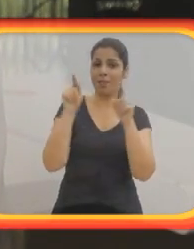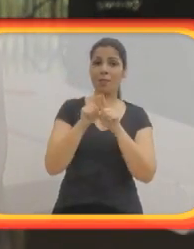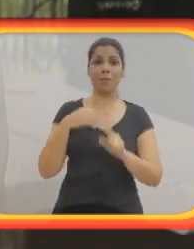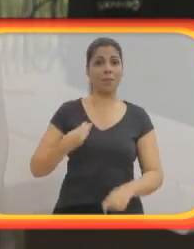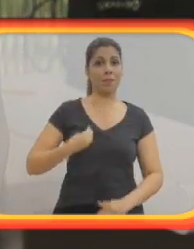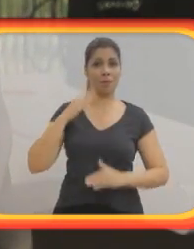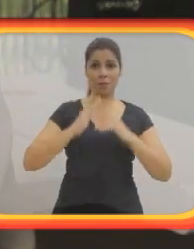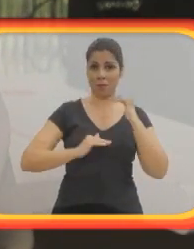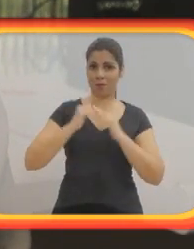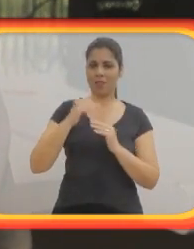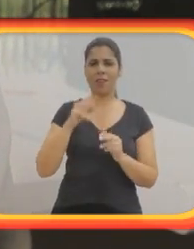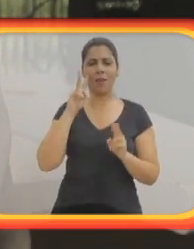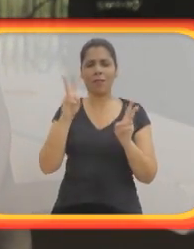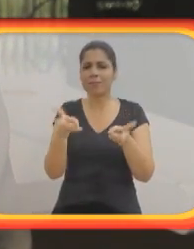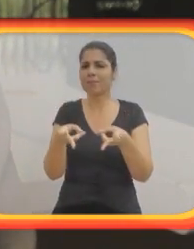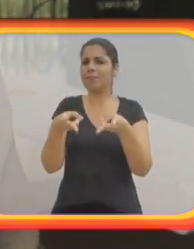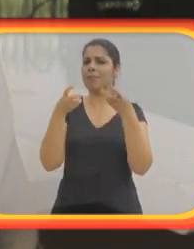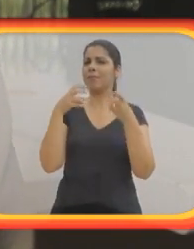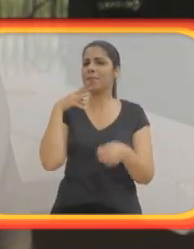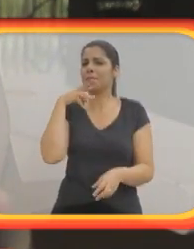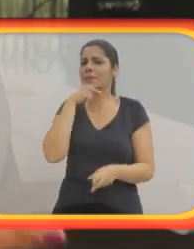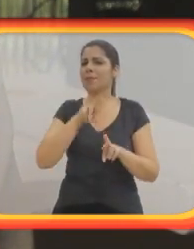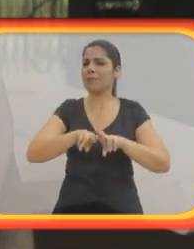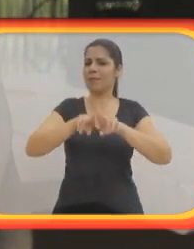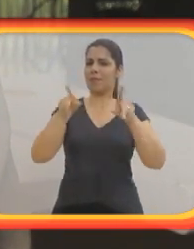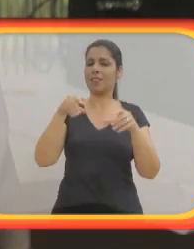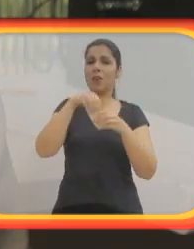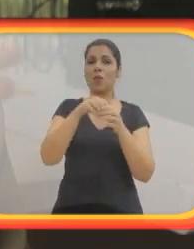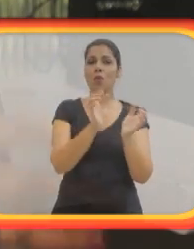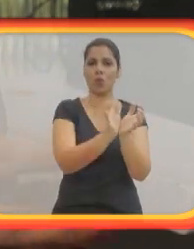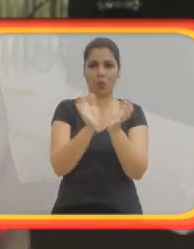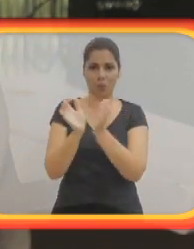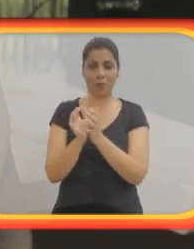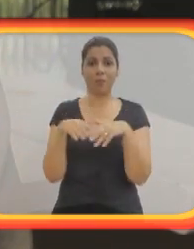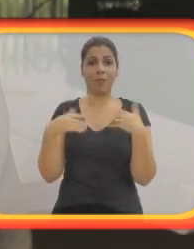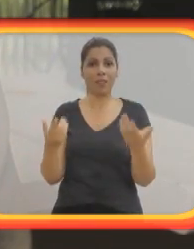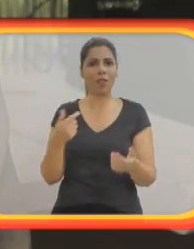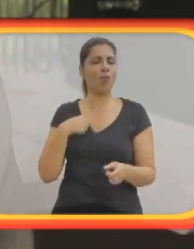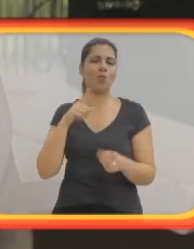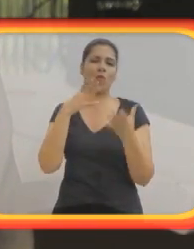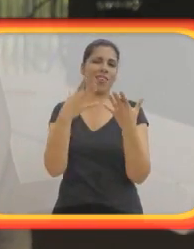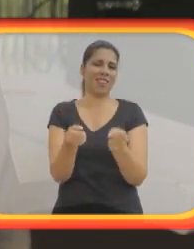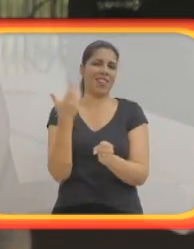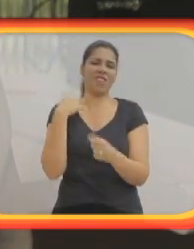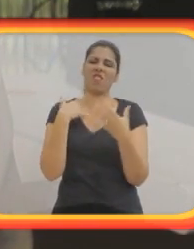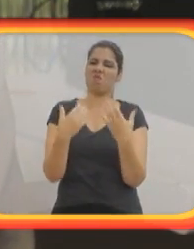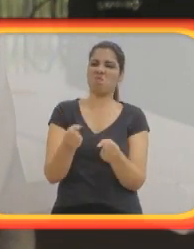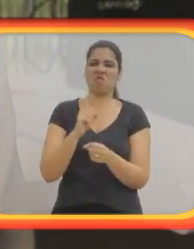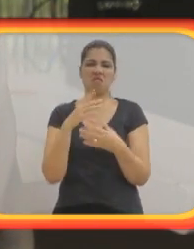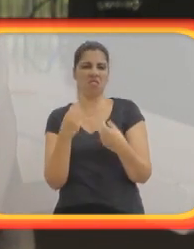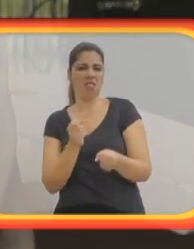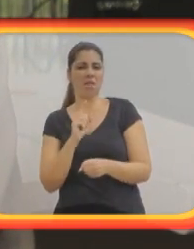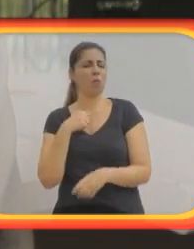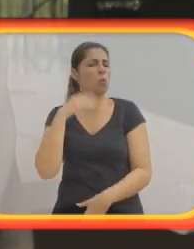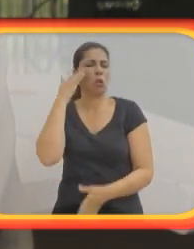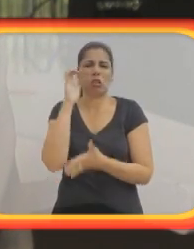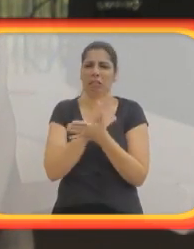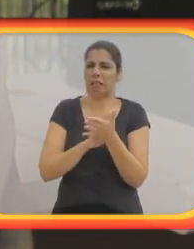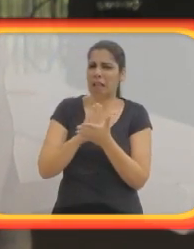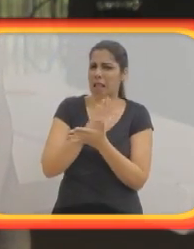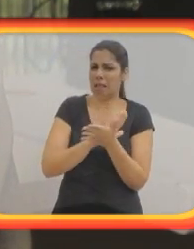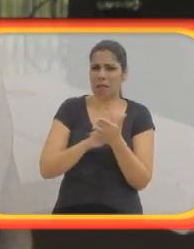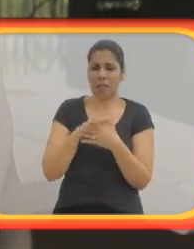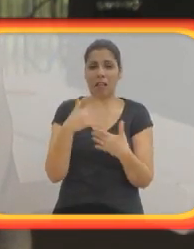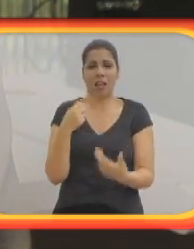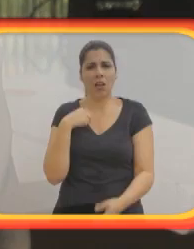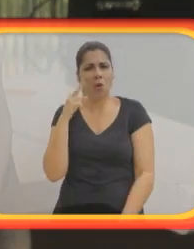vida acadêmica e da minha vida profissional, que era perceber as diferenças dentro de um grupo. Então, eu não